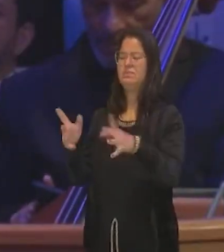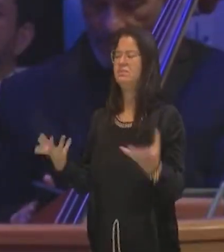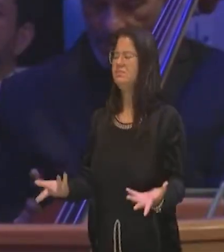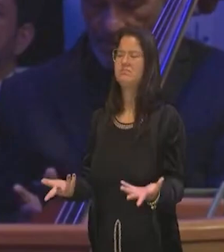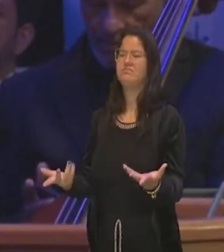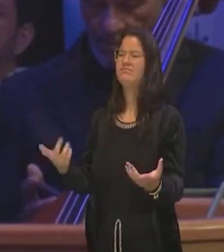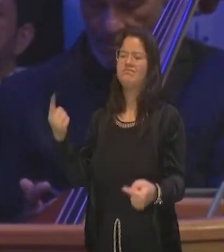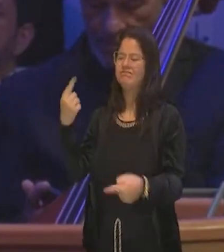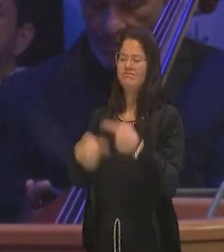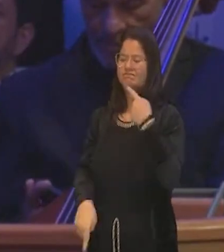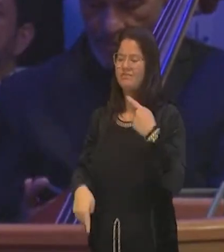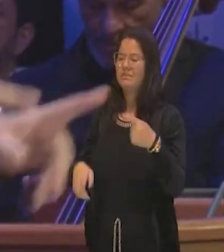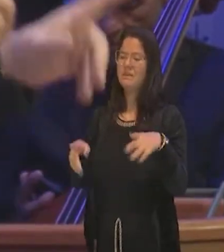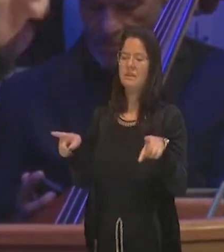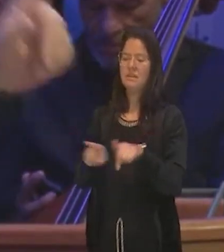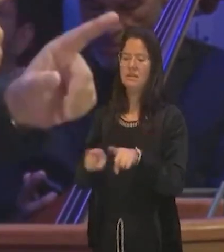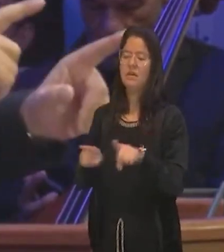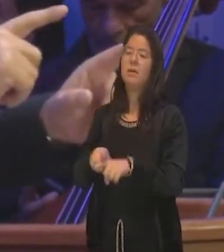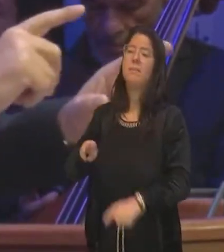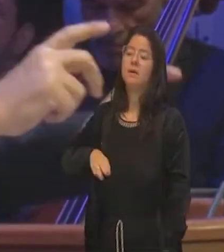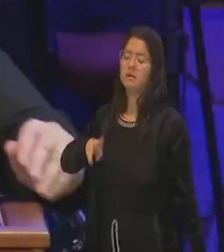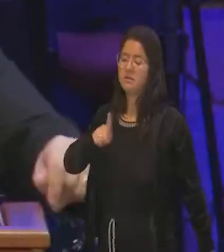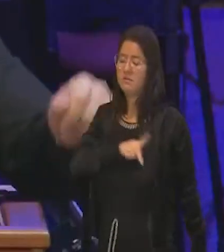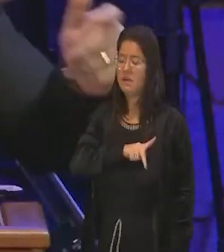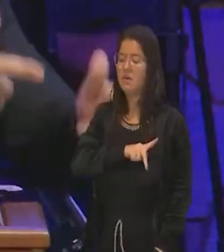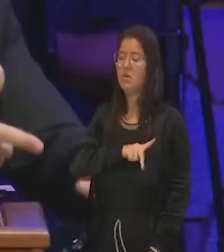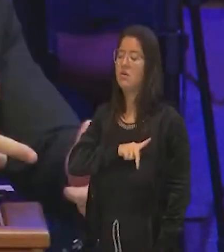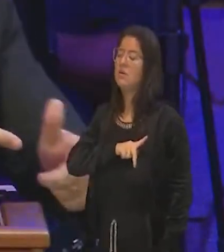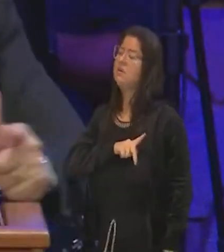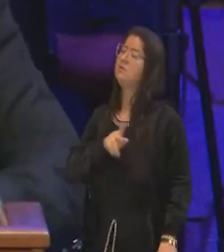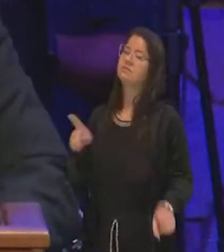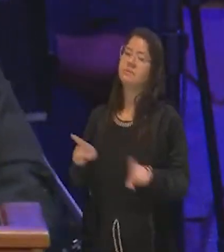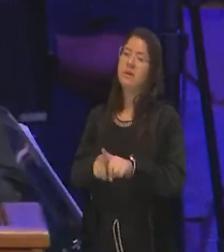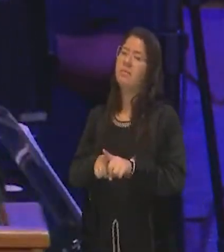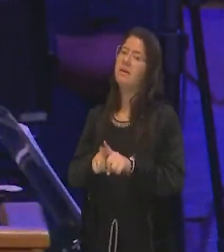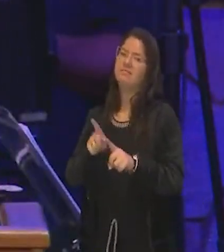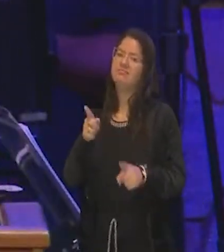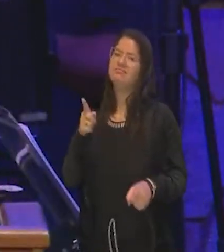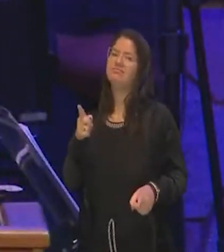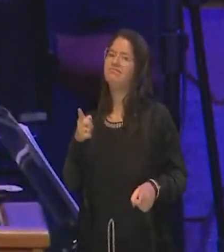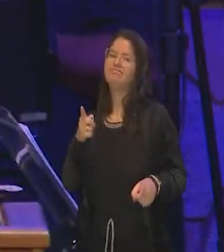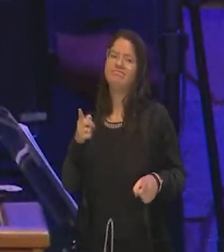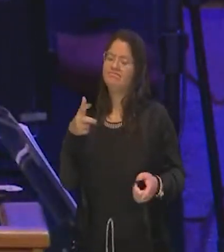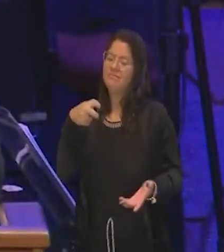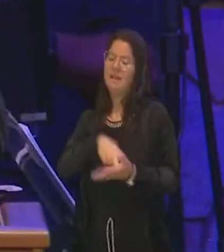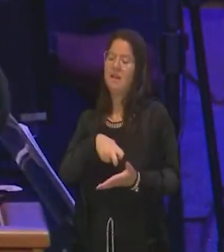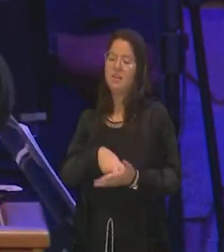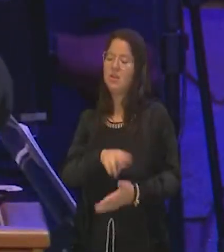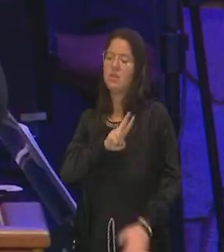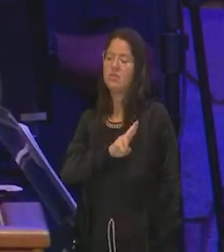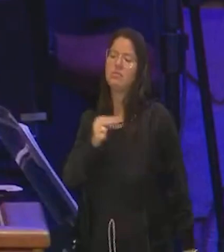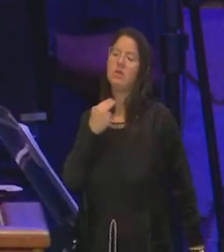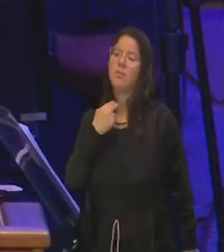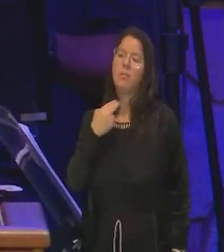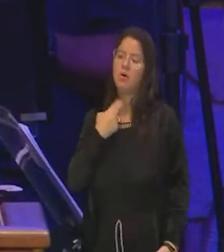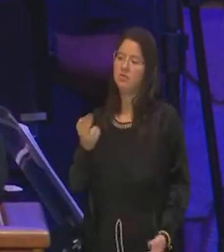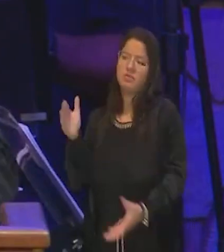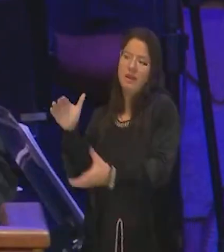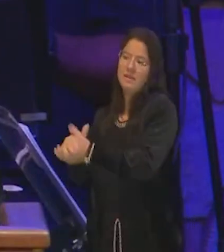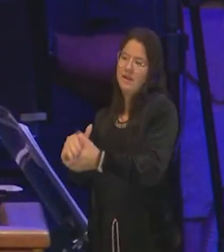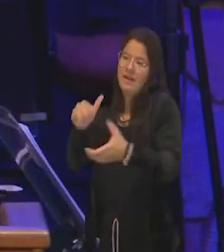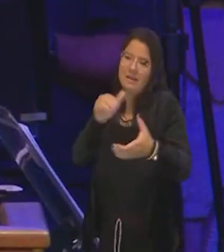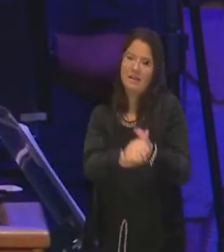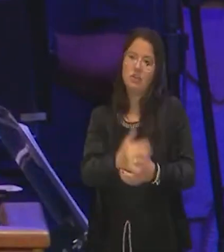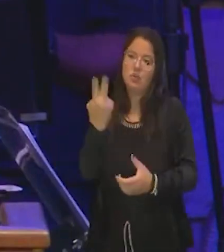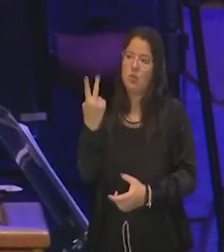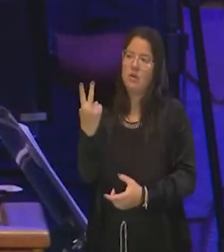função também do Ministério Público ou de qualquer outra pessoa de apresentar, naquele período dos proclames, como fiscal